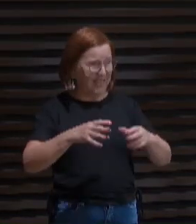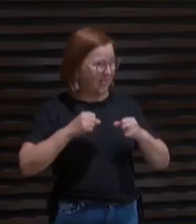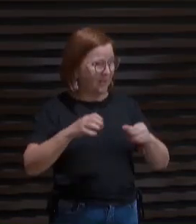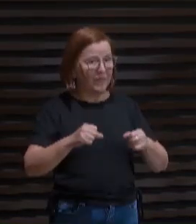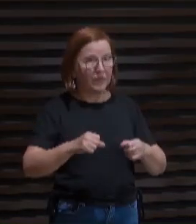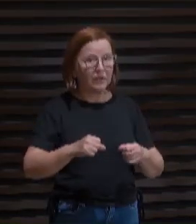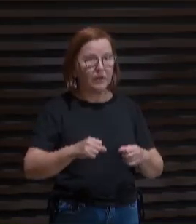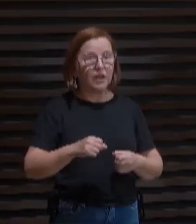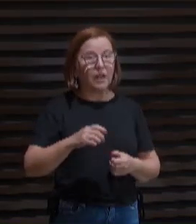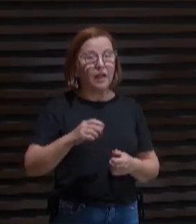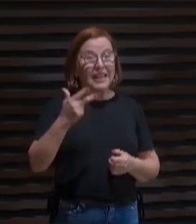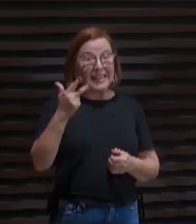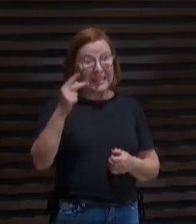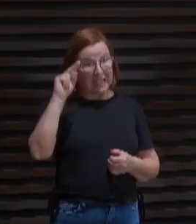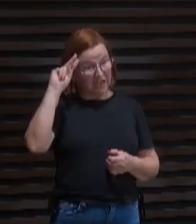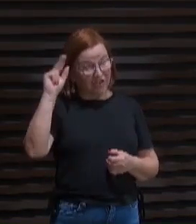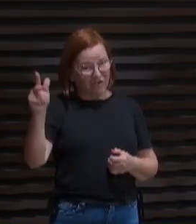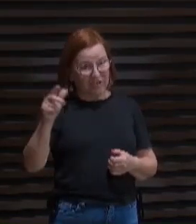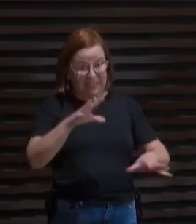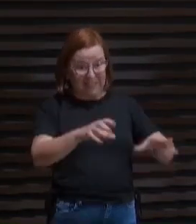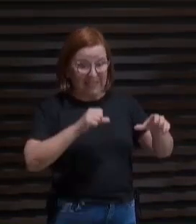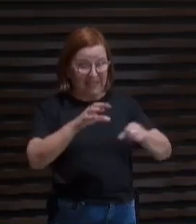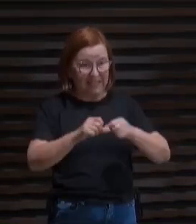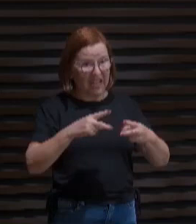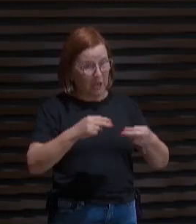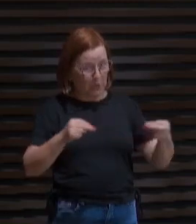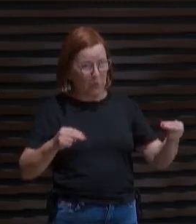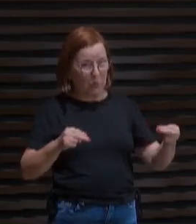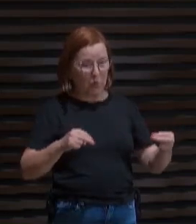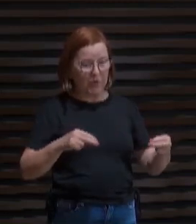saquearam os despojos, porque era muito.